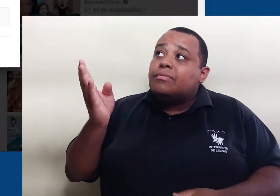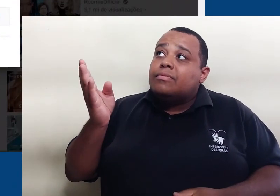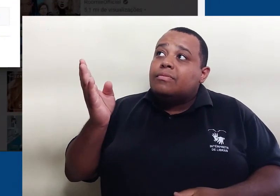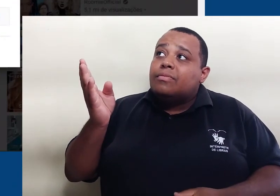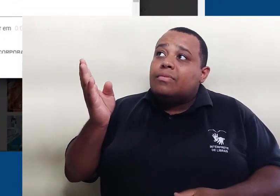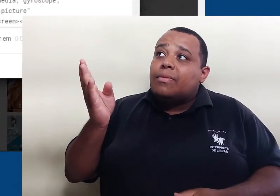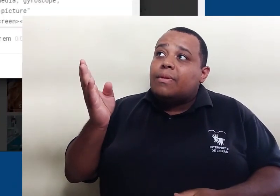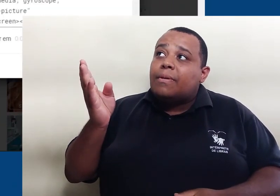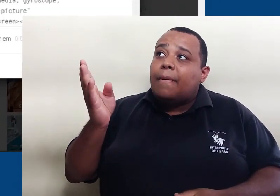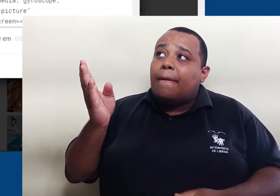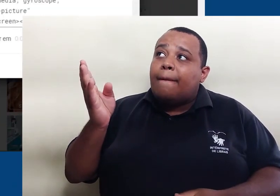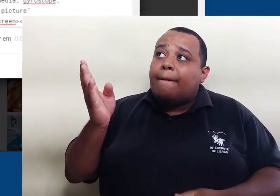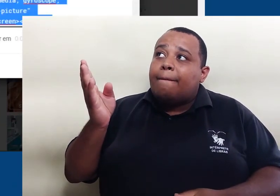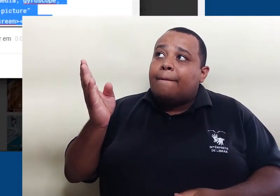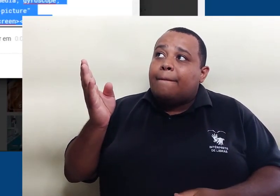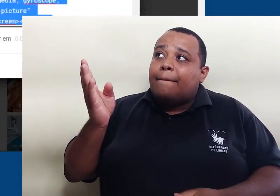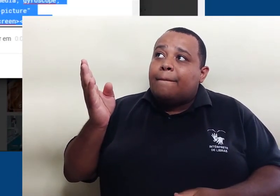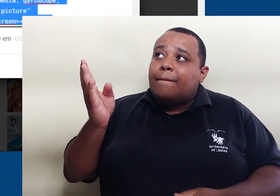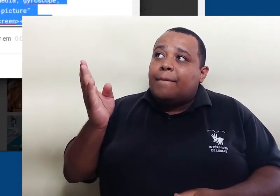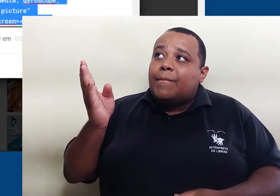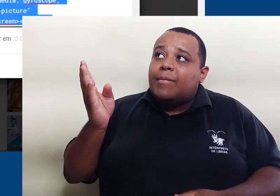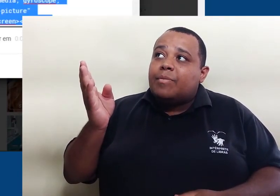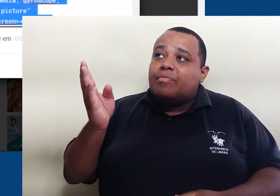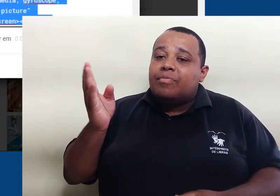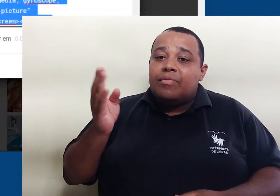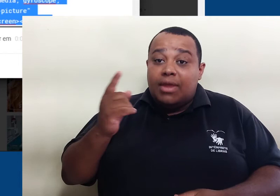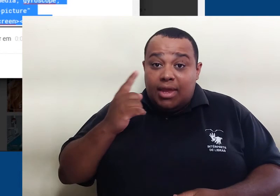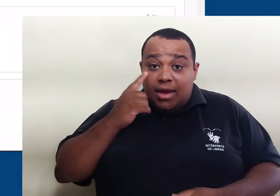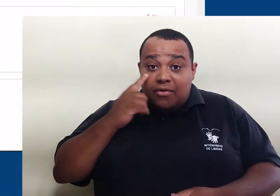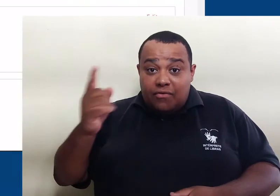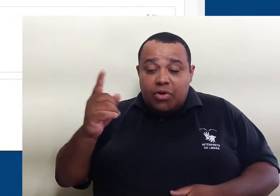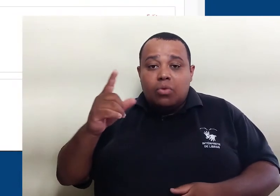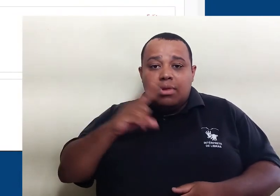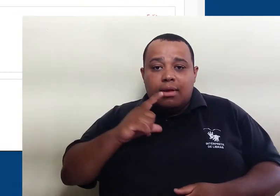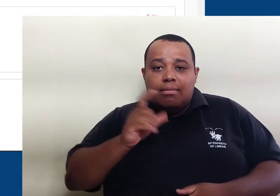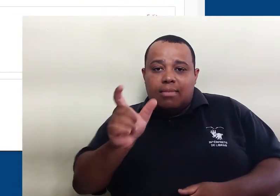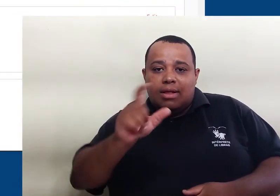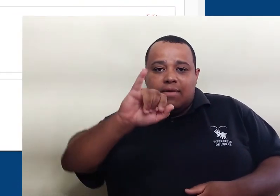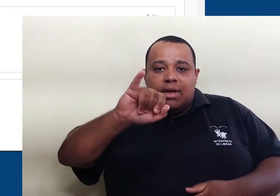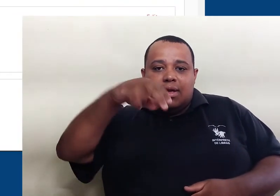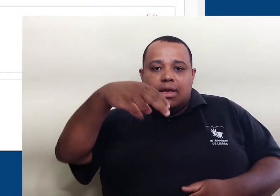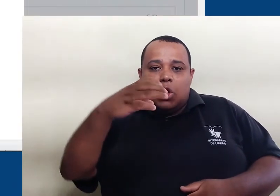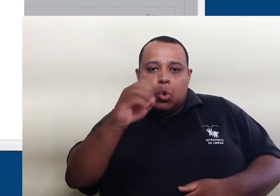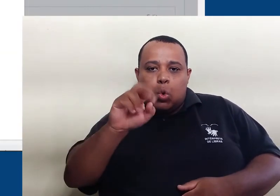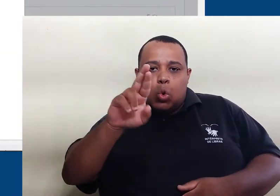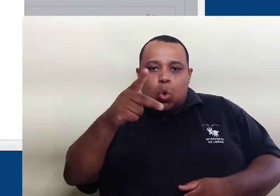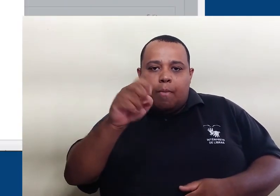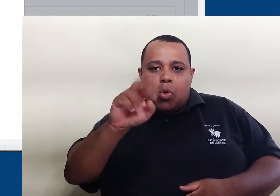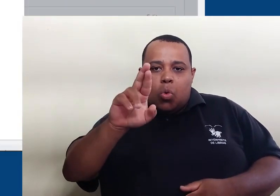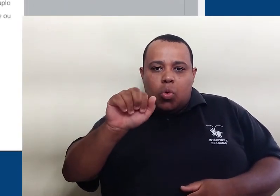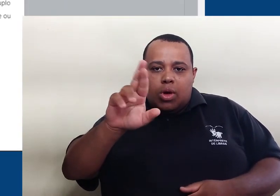esse incorporar aqui, tá bom? A gente vai clicar, pegar isso aqui tudo. Vamos lá na nossa sala, vamos criar uma atividade